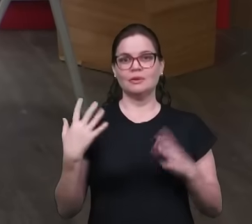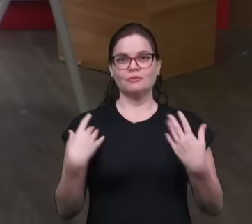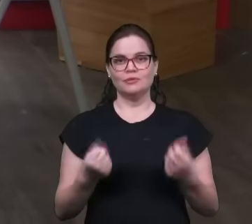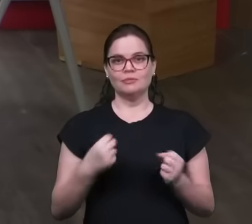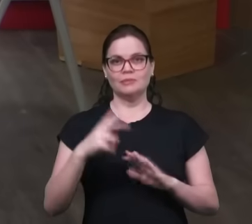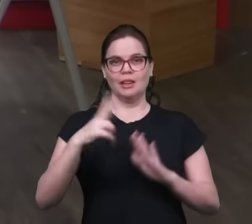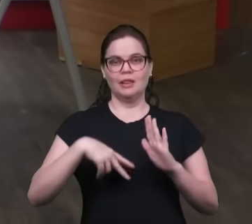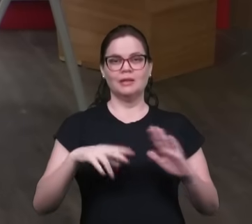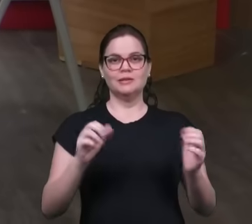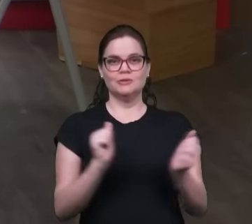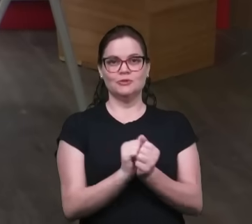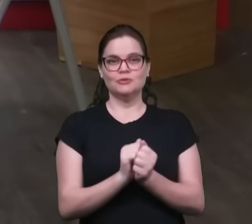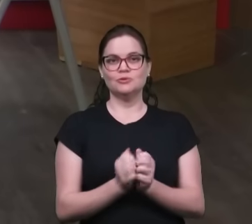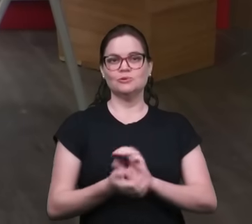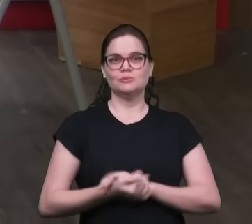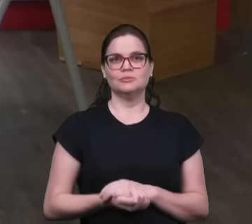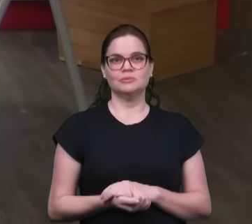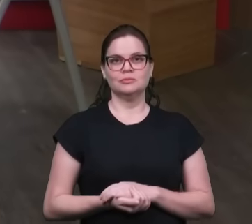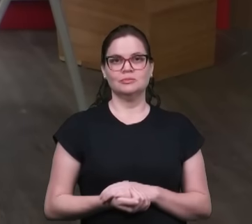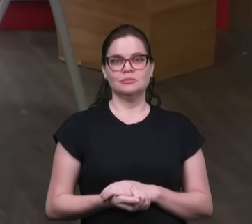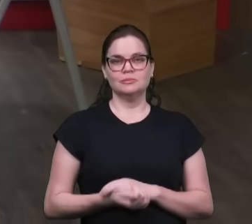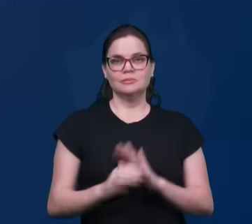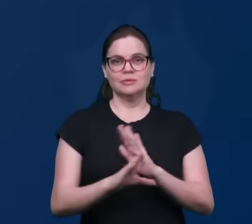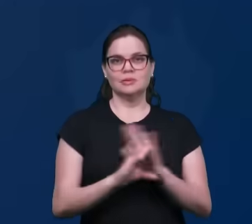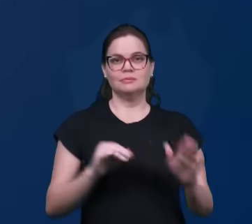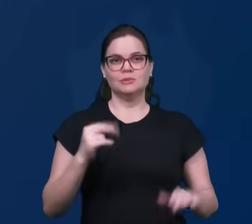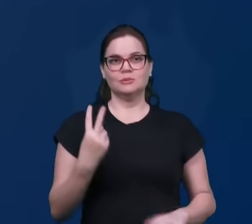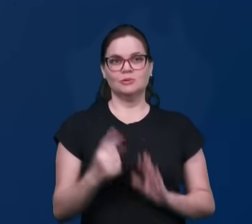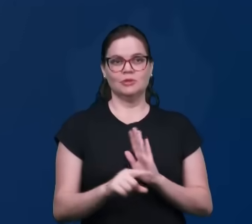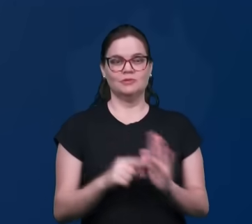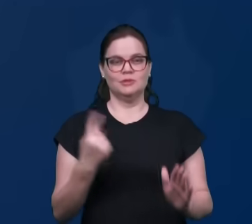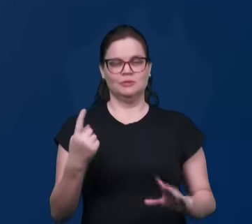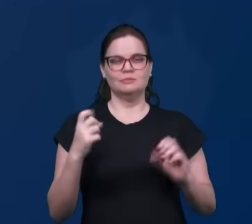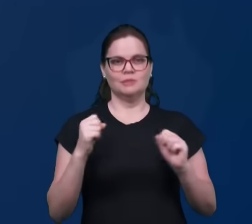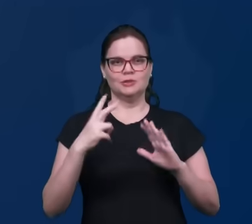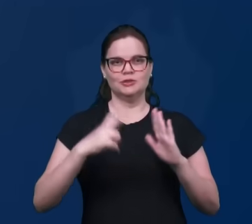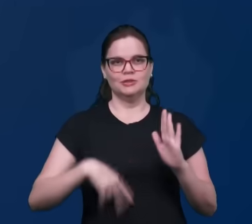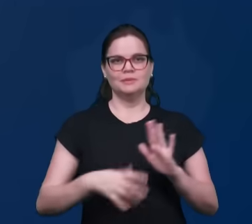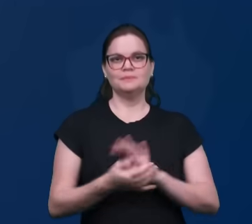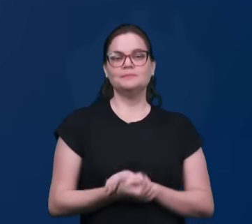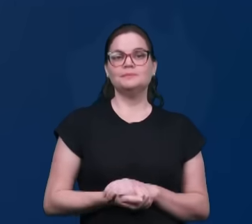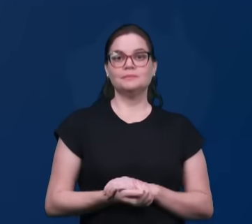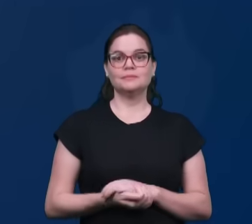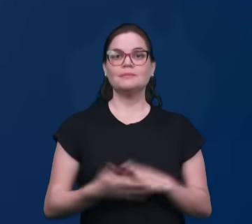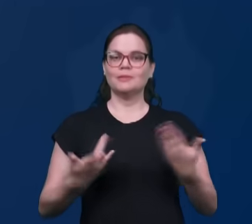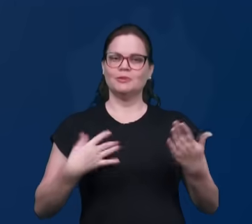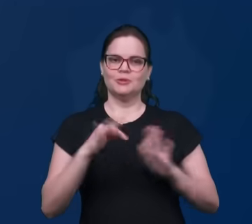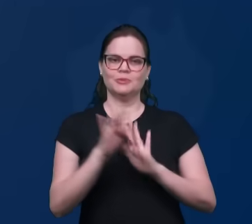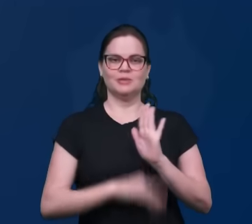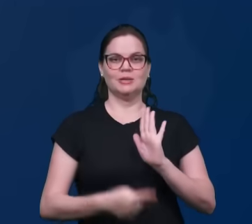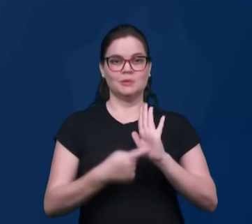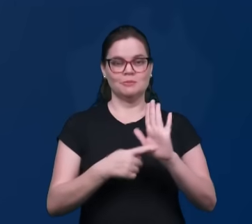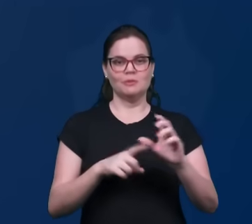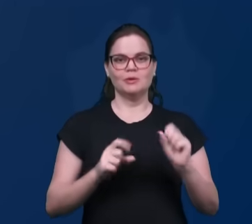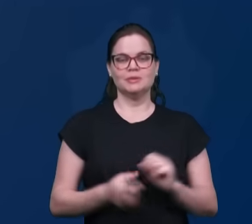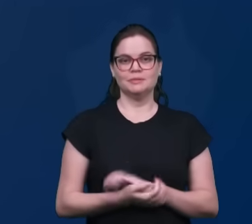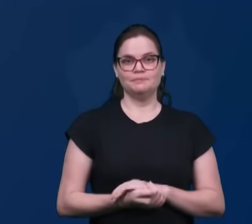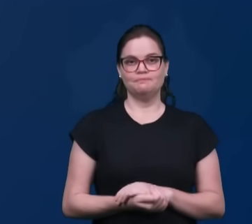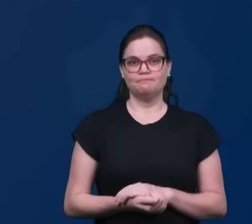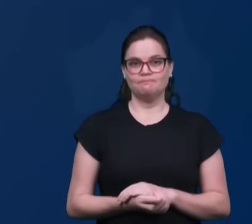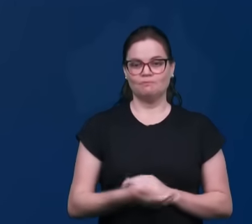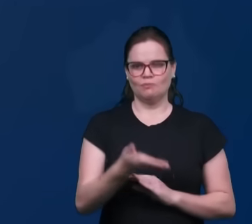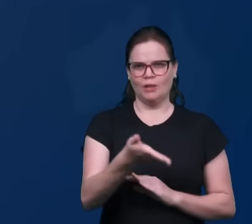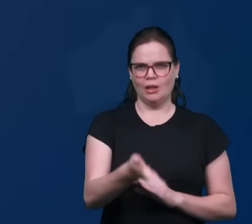leitura do capítulo 2, versículo 1. Pode fazer, por favor, pastor Wallace. Diz assim a palavra de Deus. Escreve o anjo